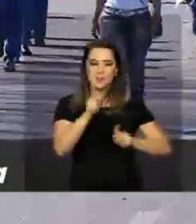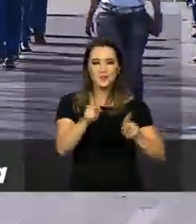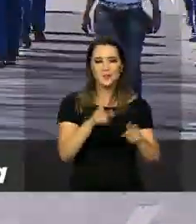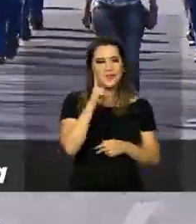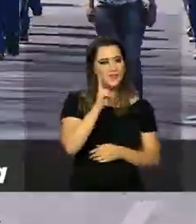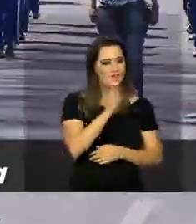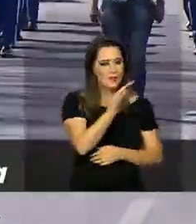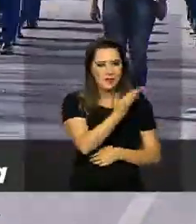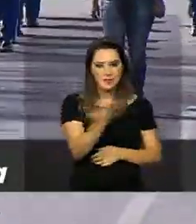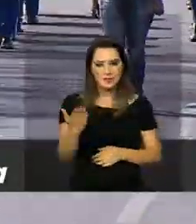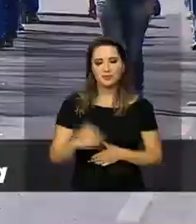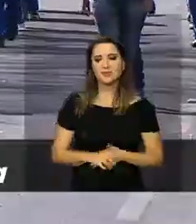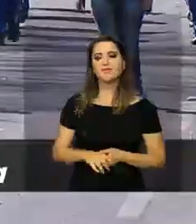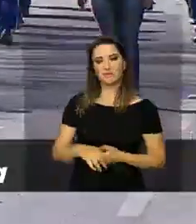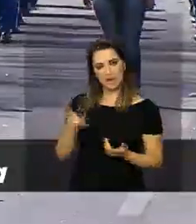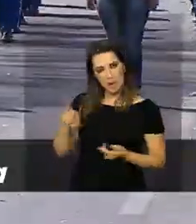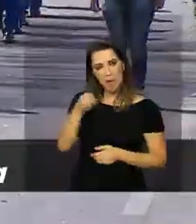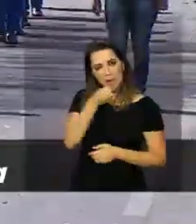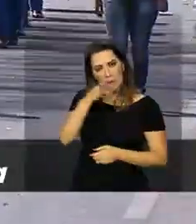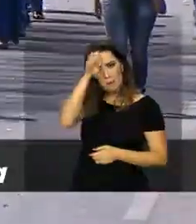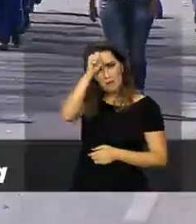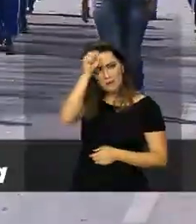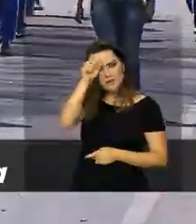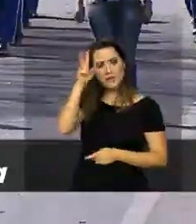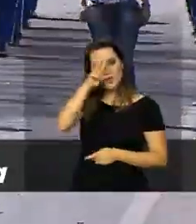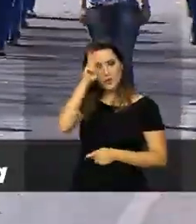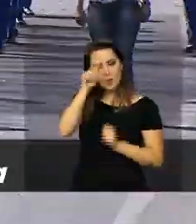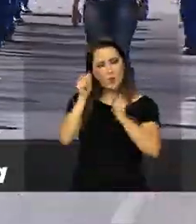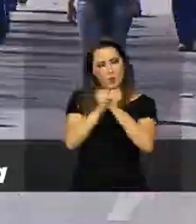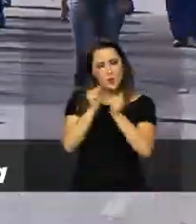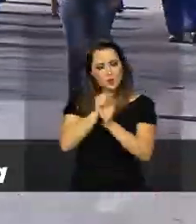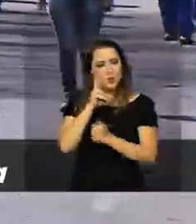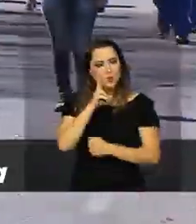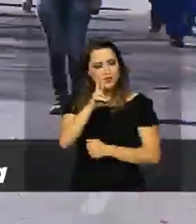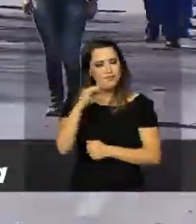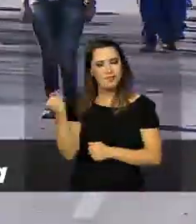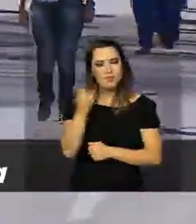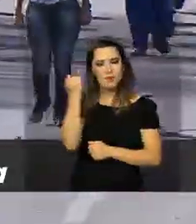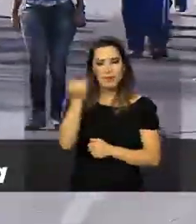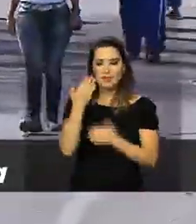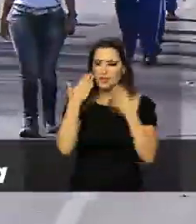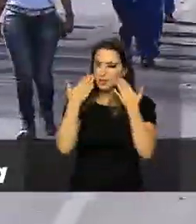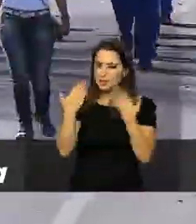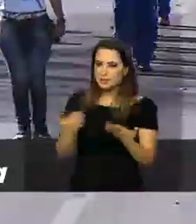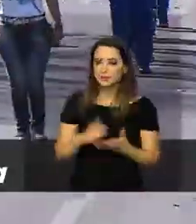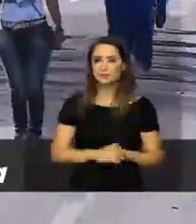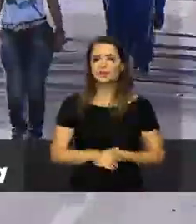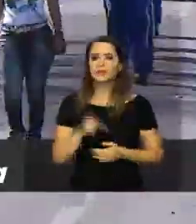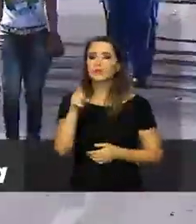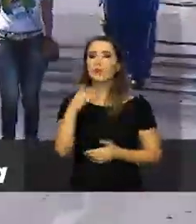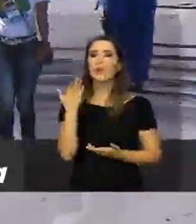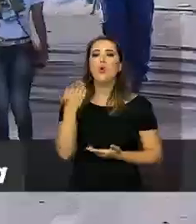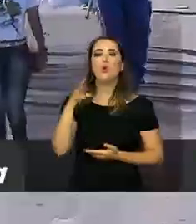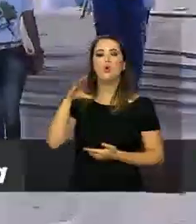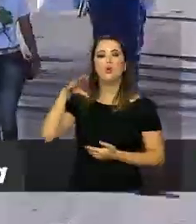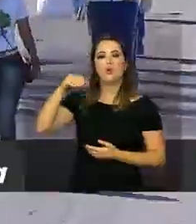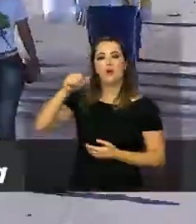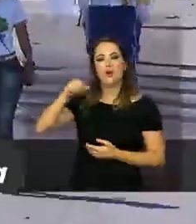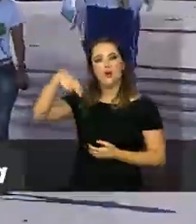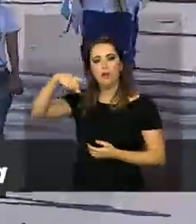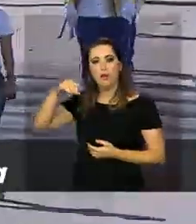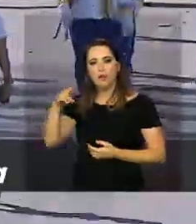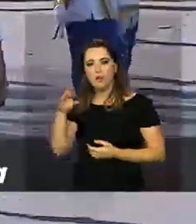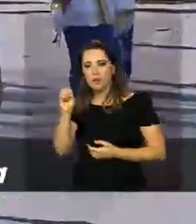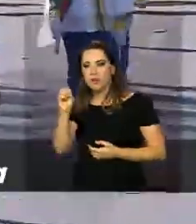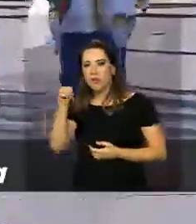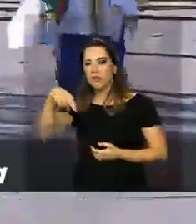um aprendizado de história ao mesmo tempo em que há essa oportunidade de mostrar os seus talentos. Sem dúvida. Comandante Anderson. Demonstra